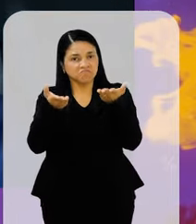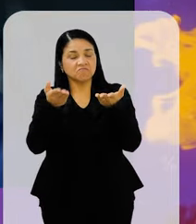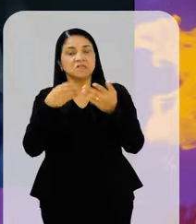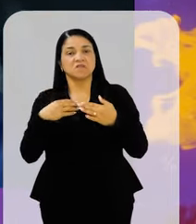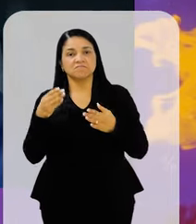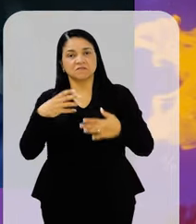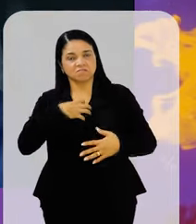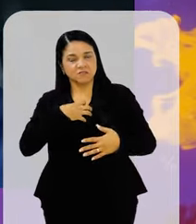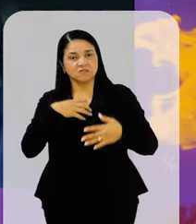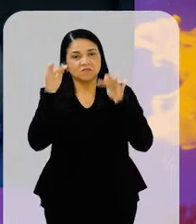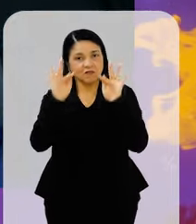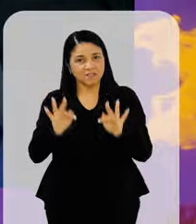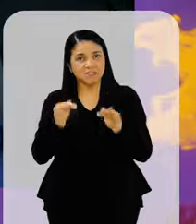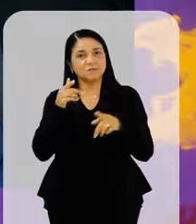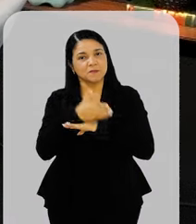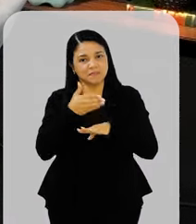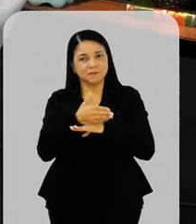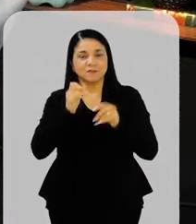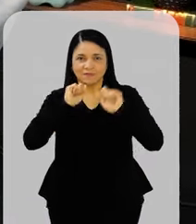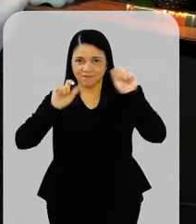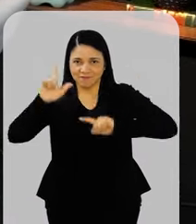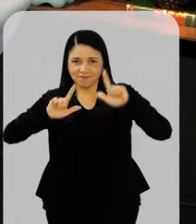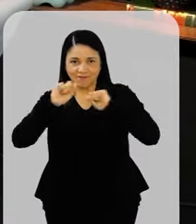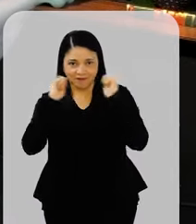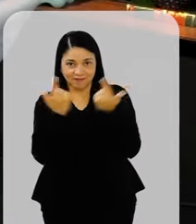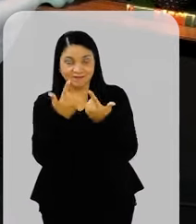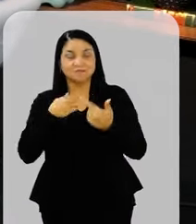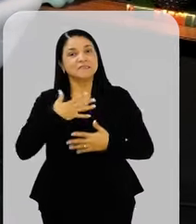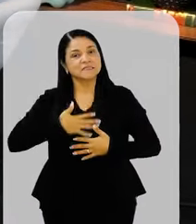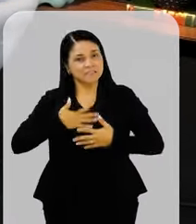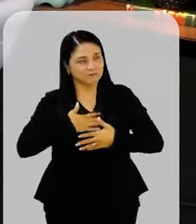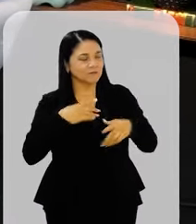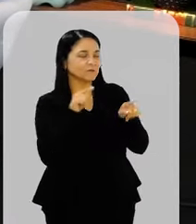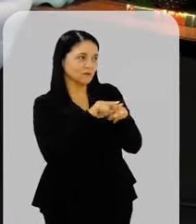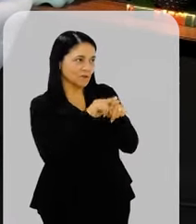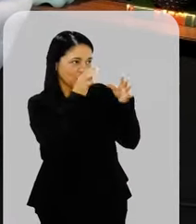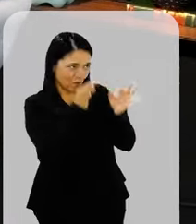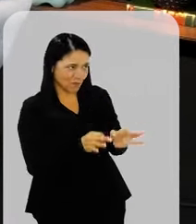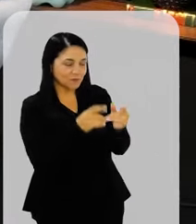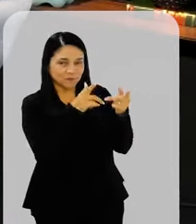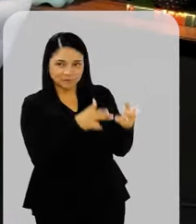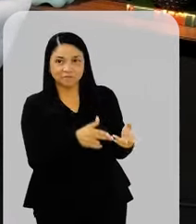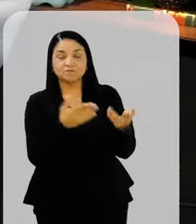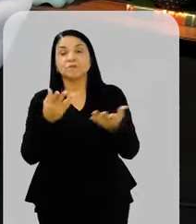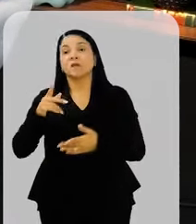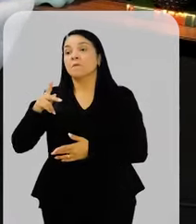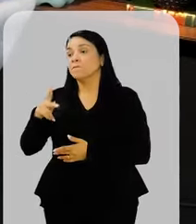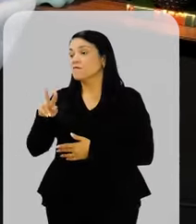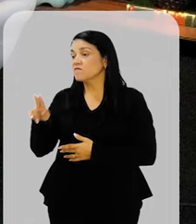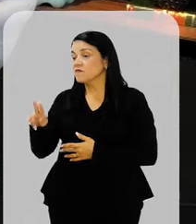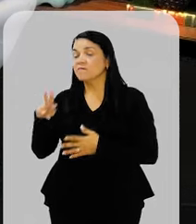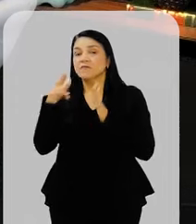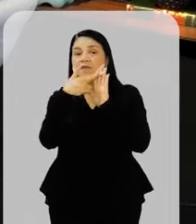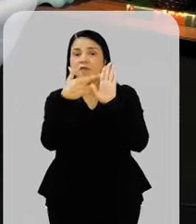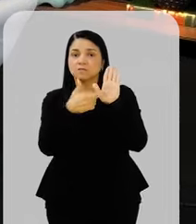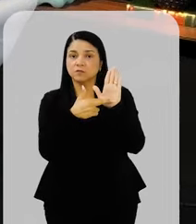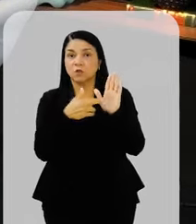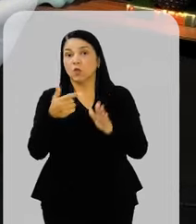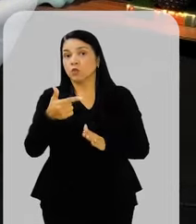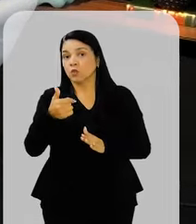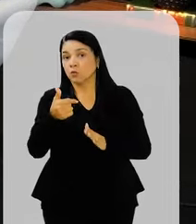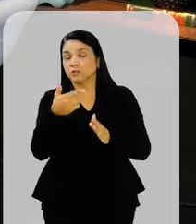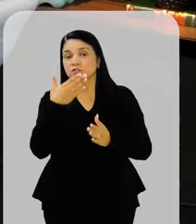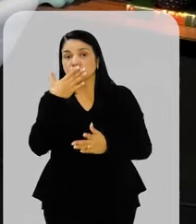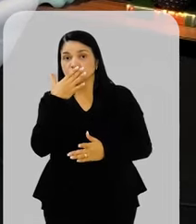junto com vocês aí na TV Alerj. Com certeza, também a nossa satisfação. PV, o regulamento da competição são 12 times na Série